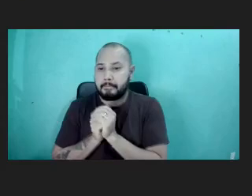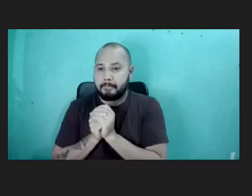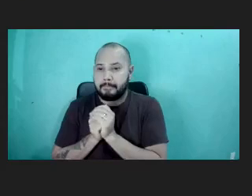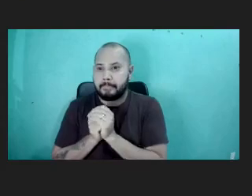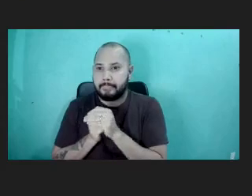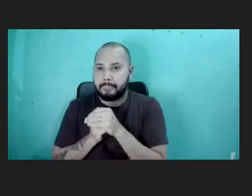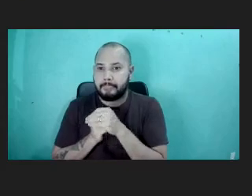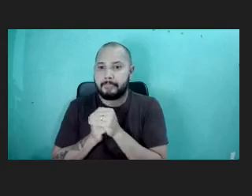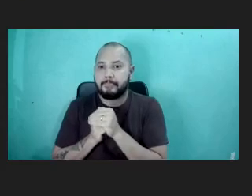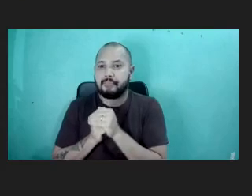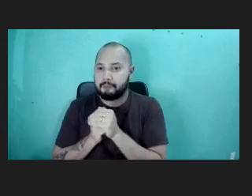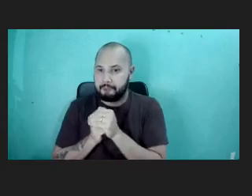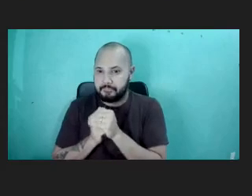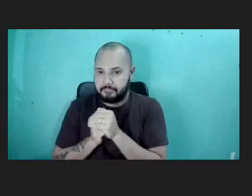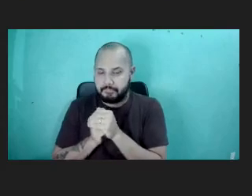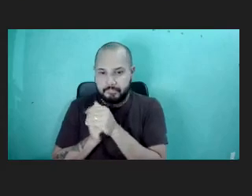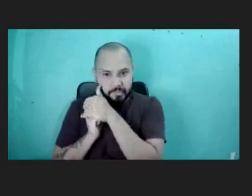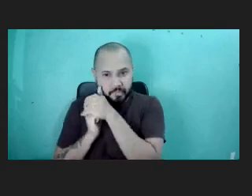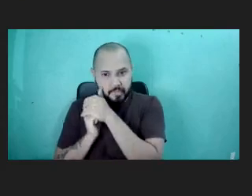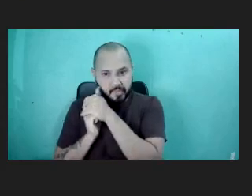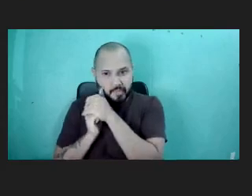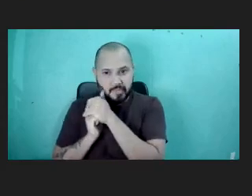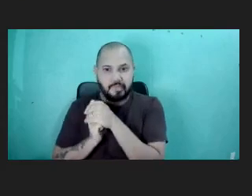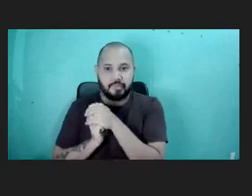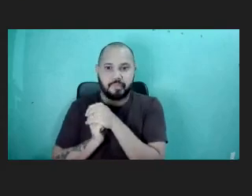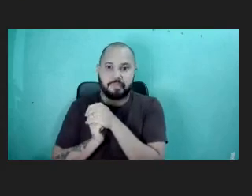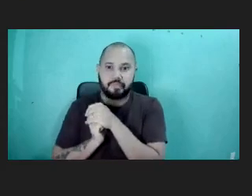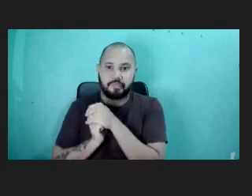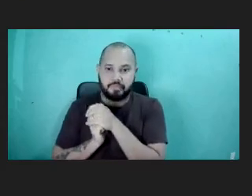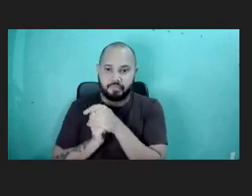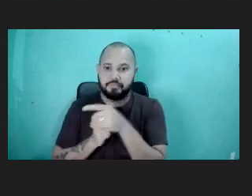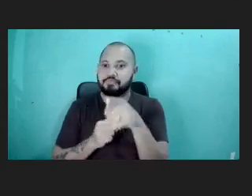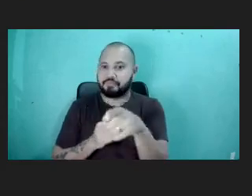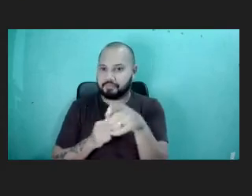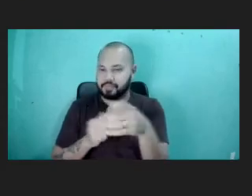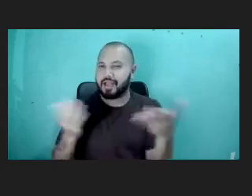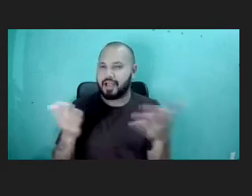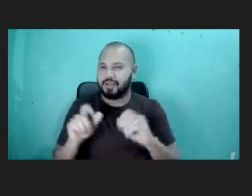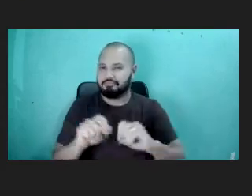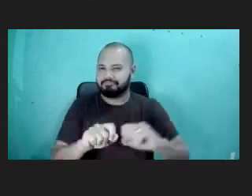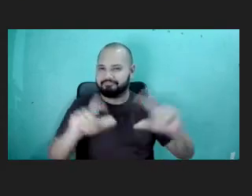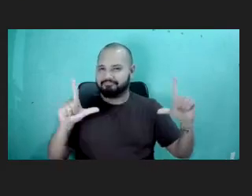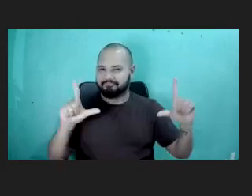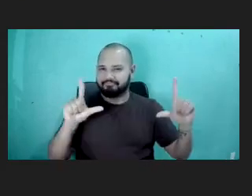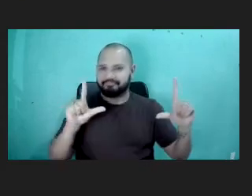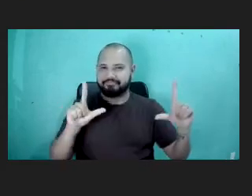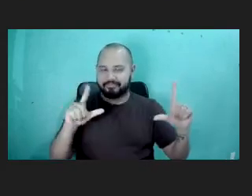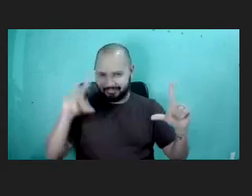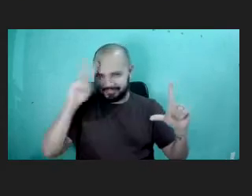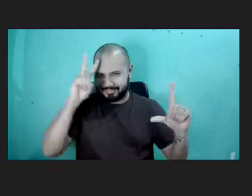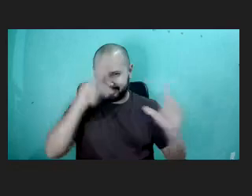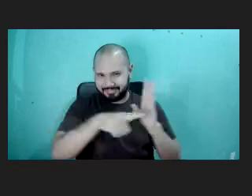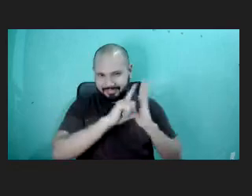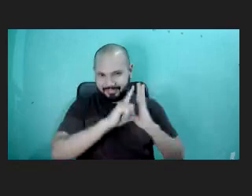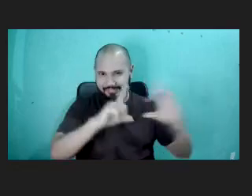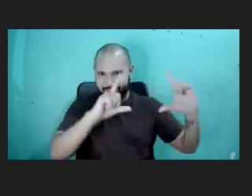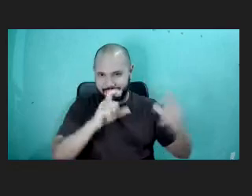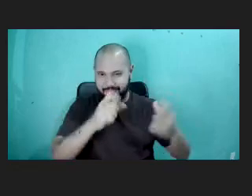Eu reservei aqui, e vou dar ênfase para essa imagem, que eu falei que eu iria explicar um pouco melhor.